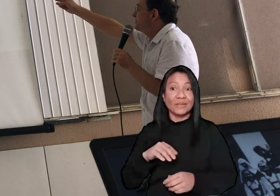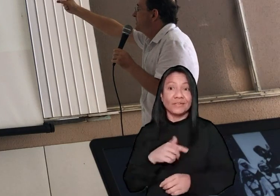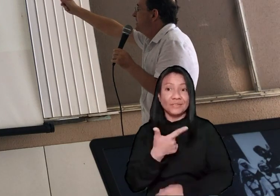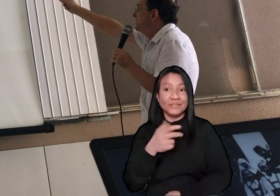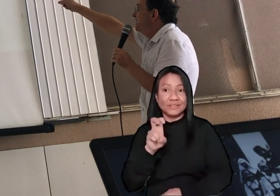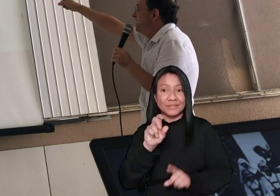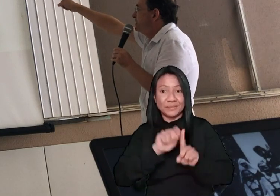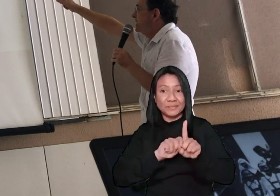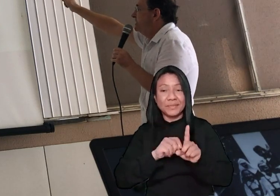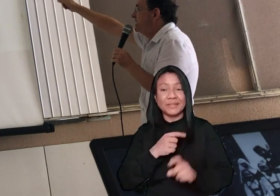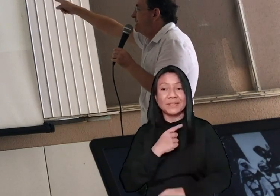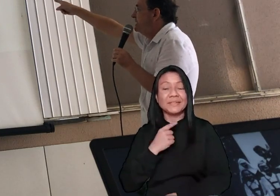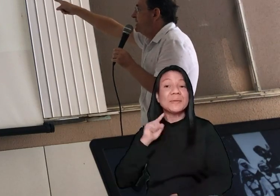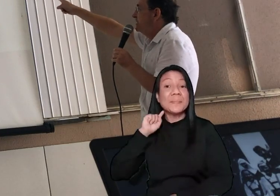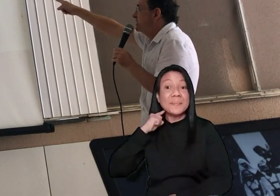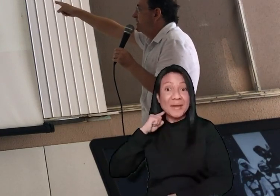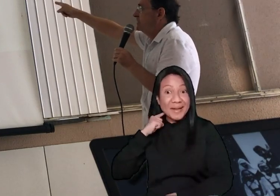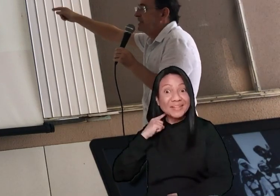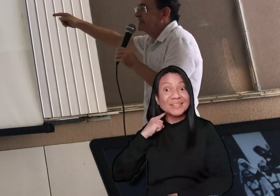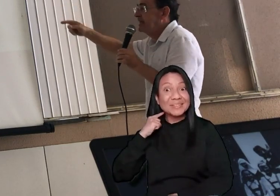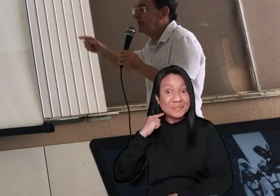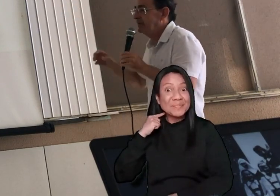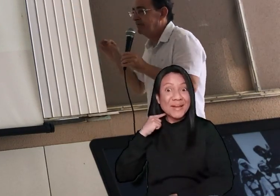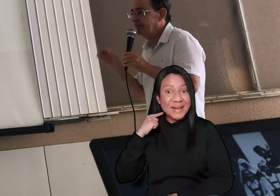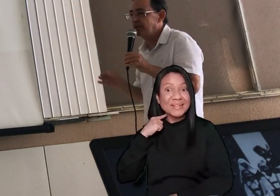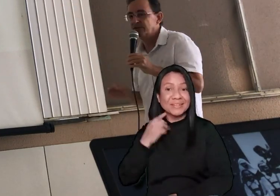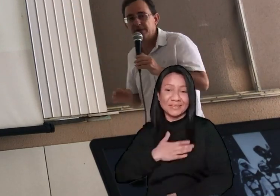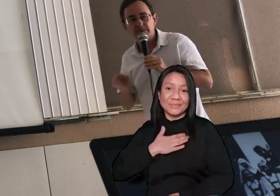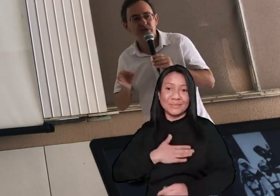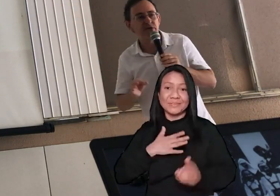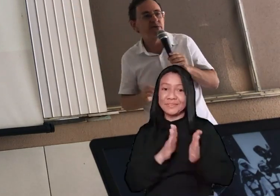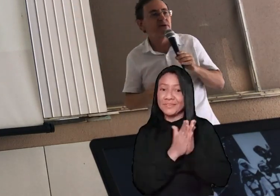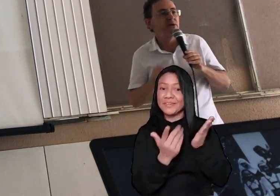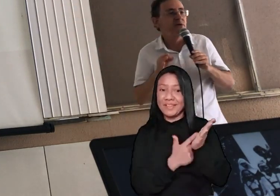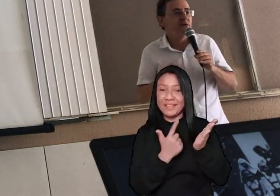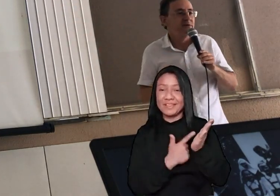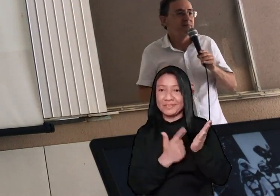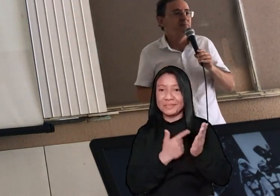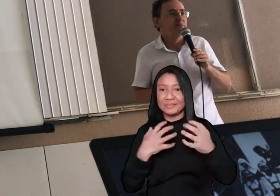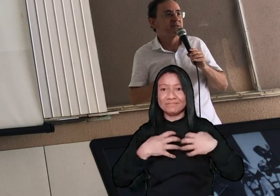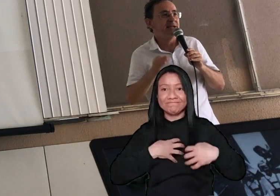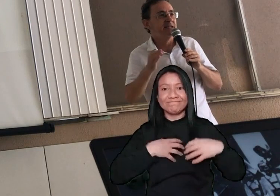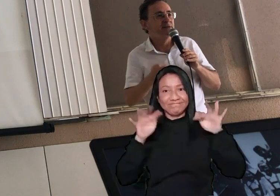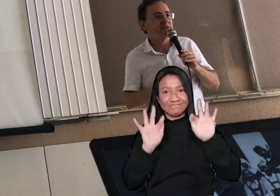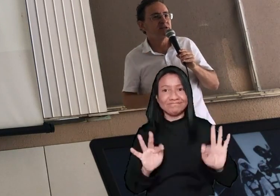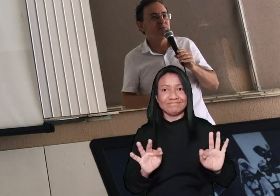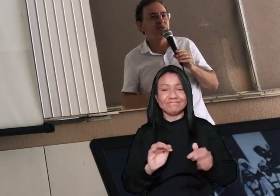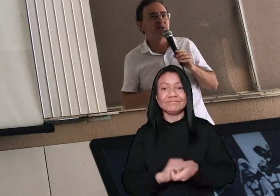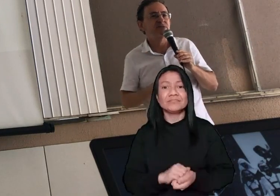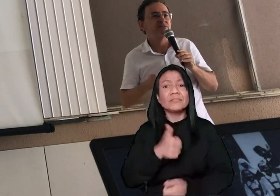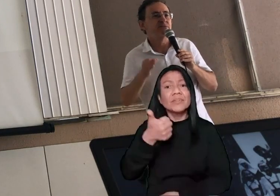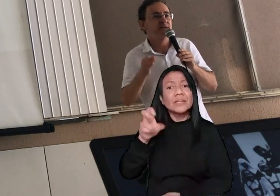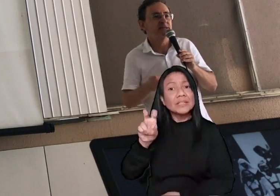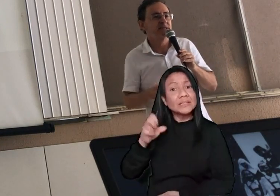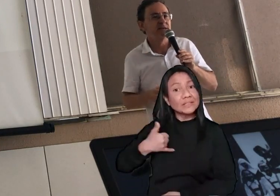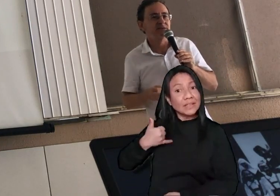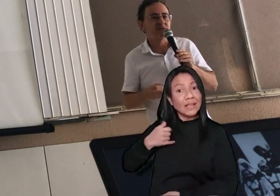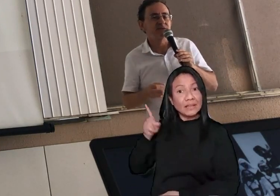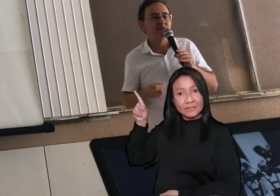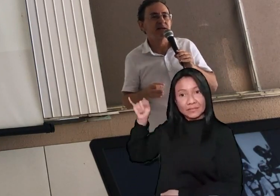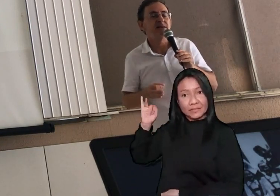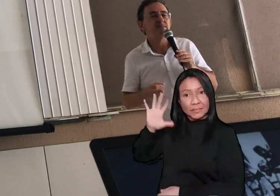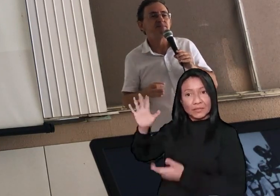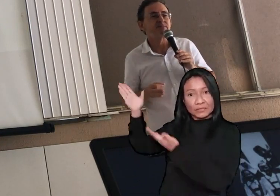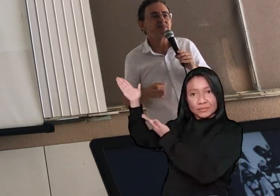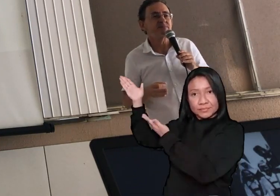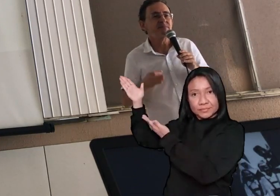aqui, acho que ela tinha 15 anos no livro. Olha, vejam bem, pessoal, saí de Francisco Beltrão com 15